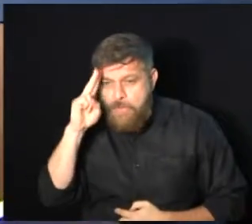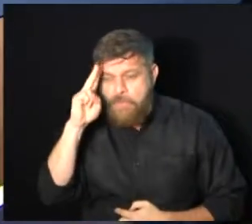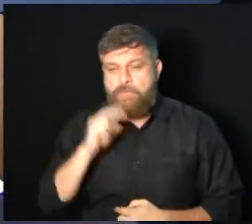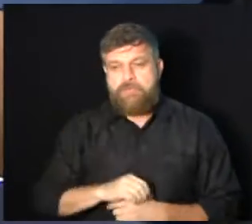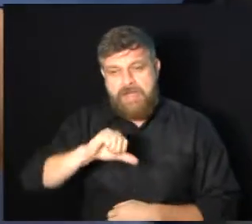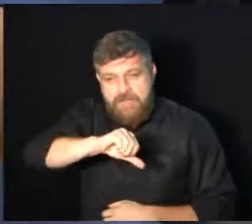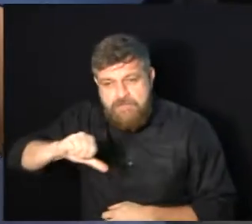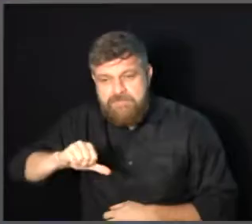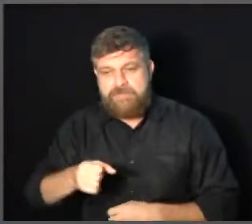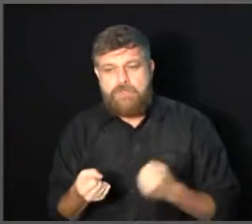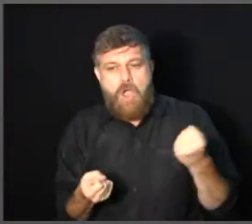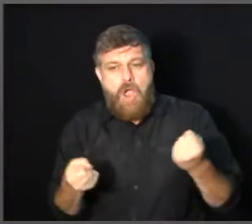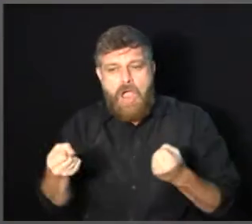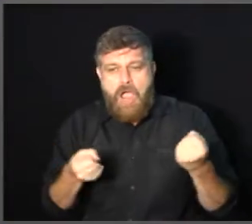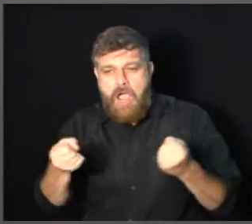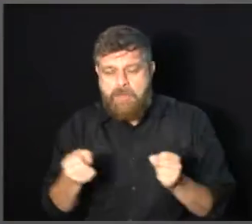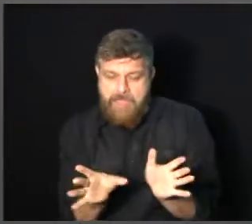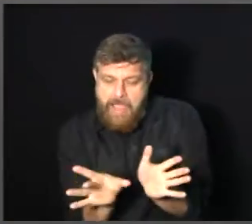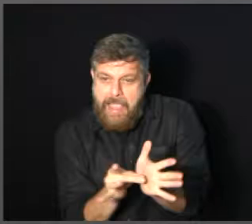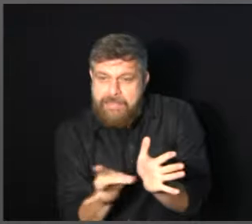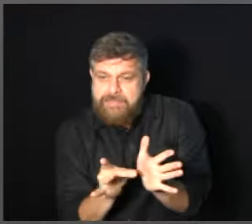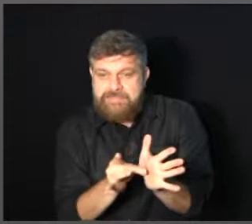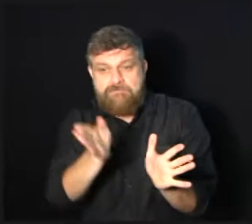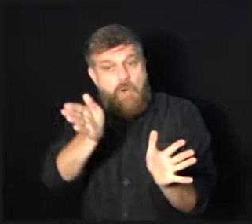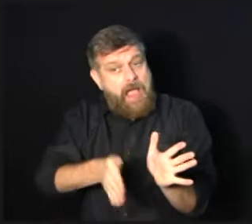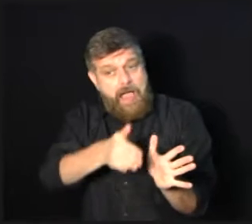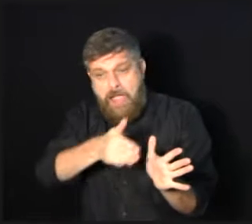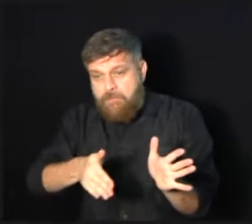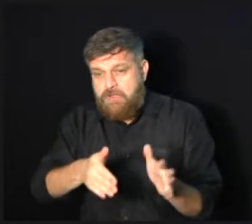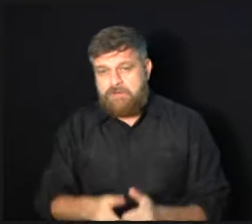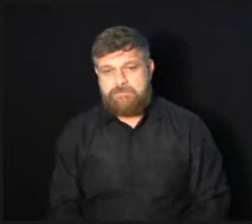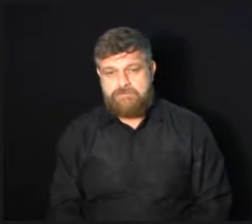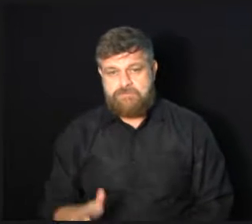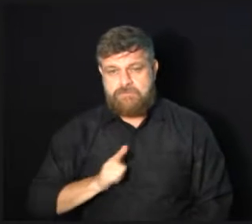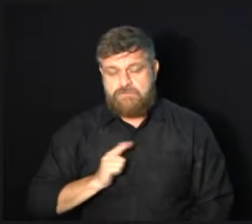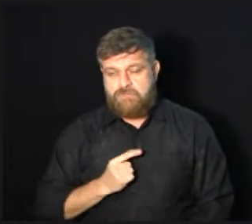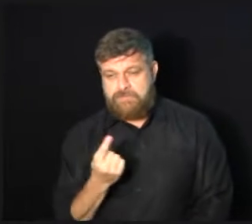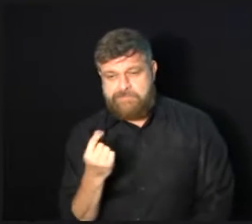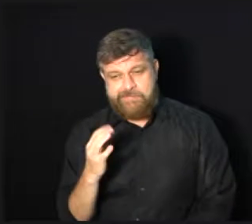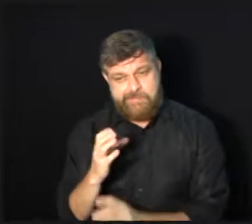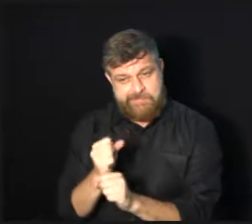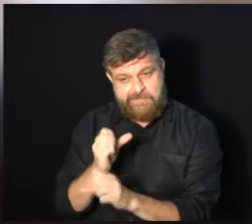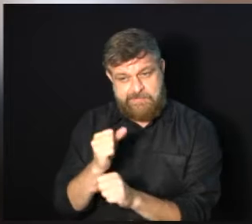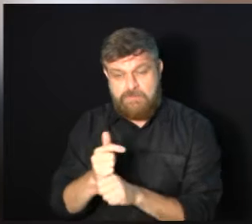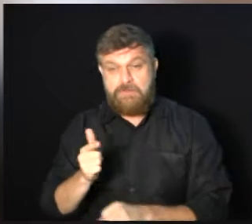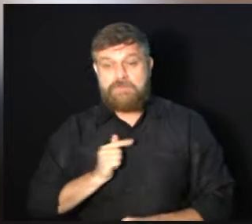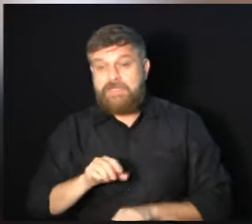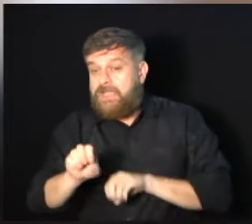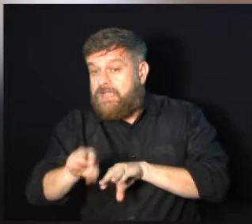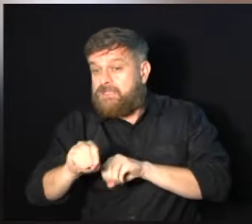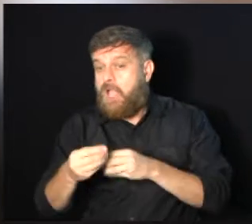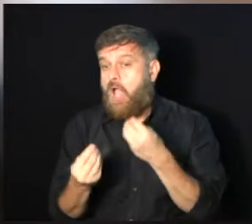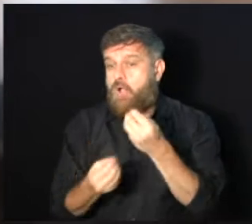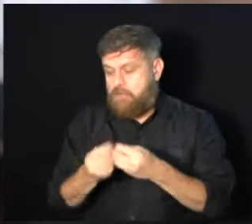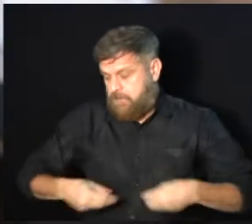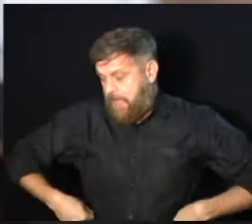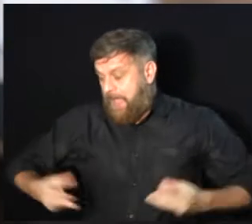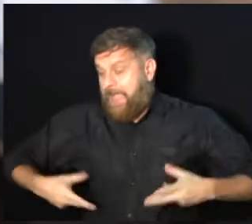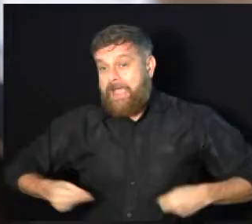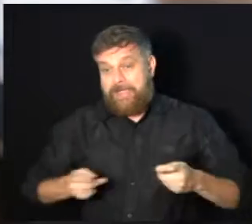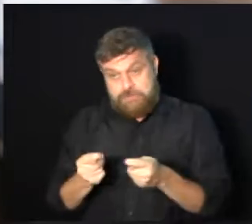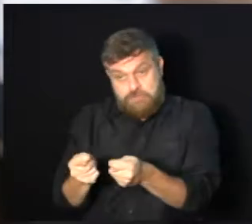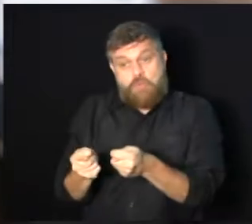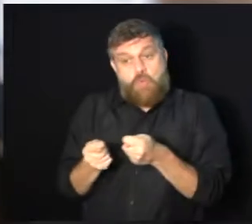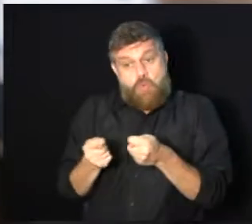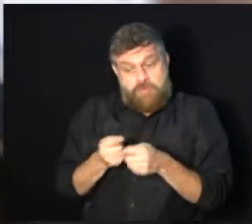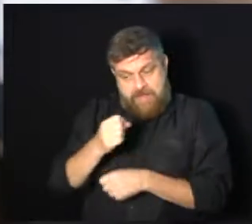os veículos de transporte por aplicativo. O quadro Na Ponta do Lápis te ensina a ficar com as finanças